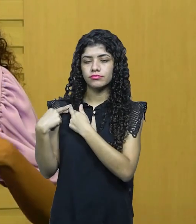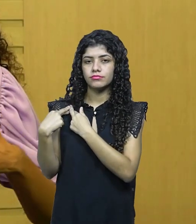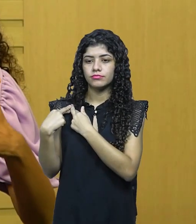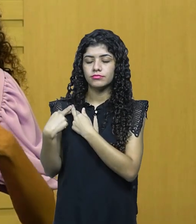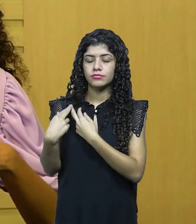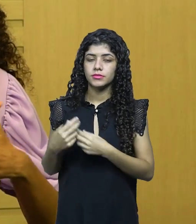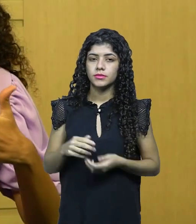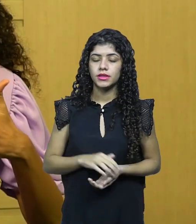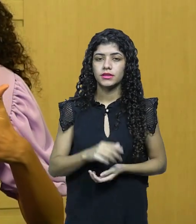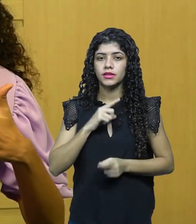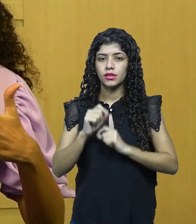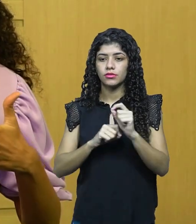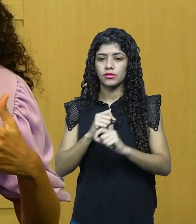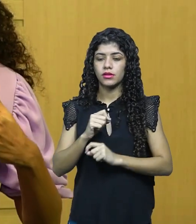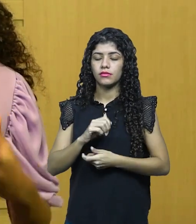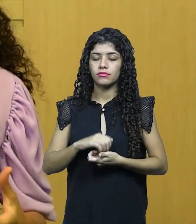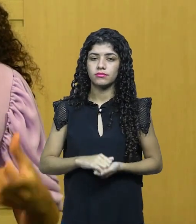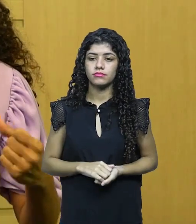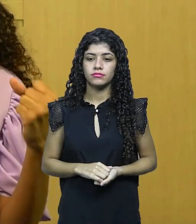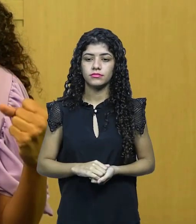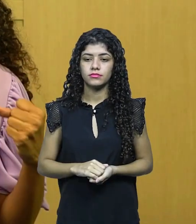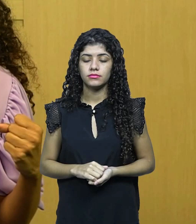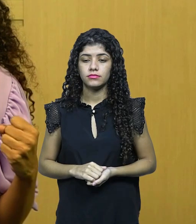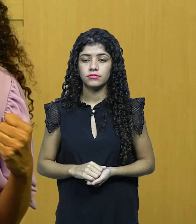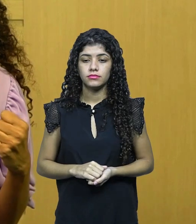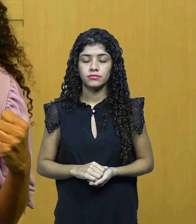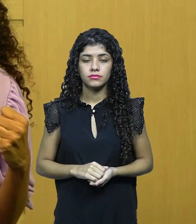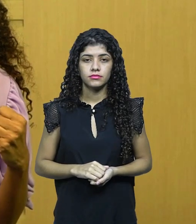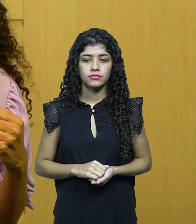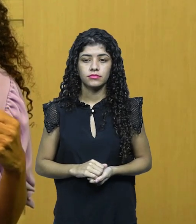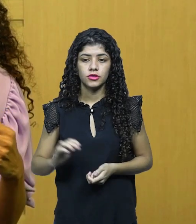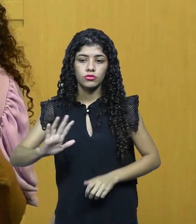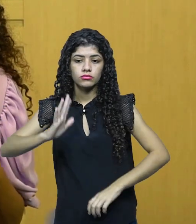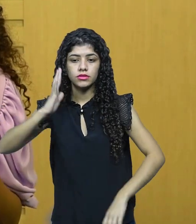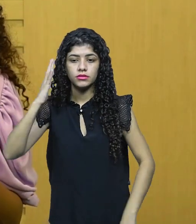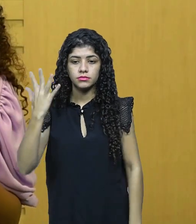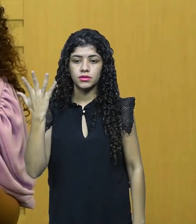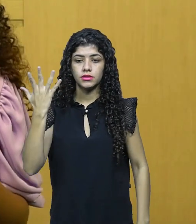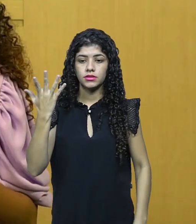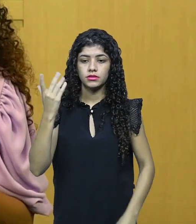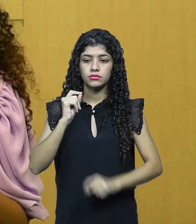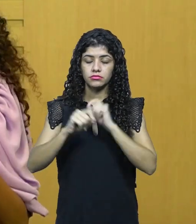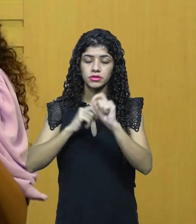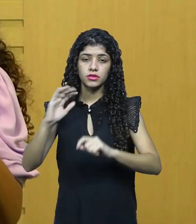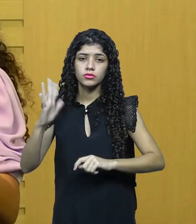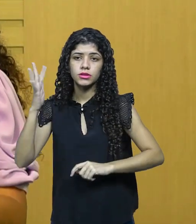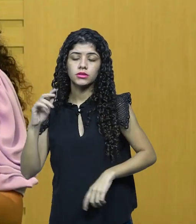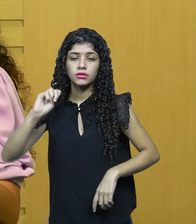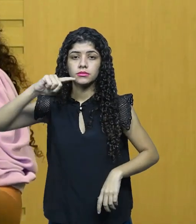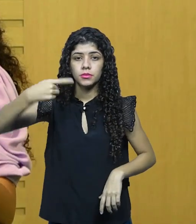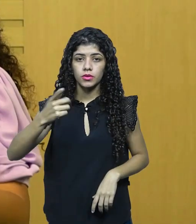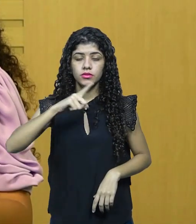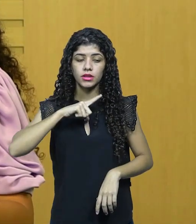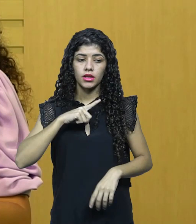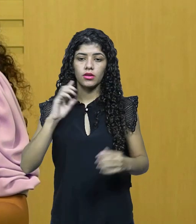uma carga que vai garantir a unidade do drama, que vai garantir que o